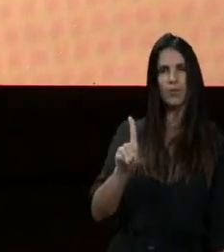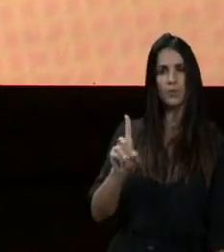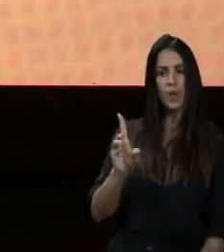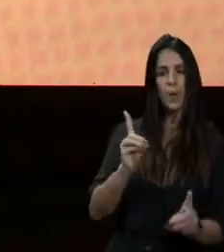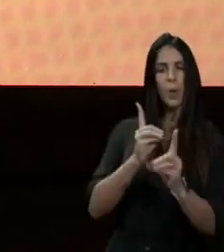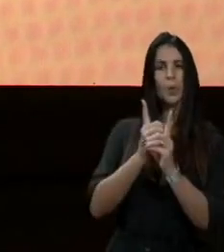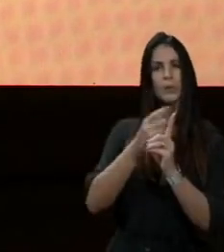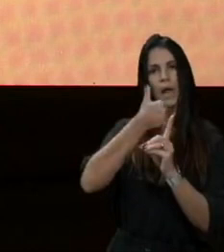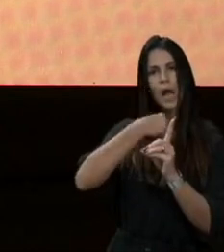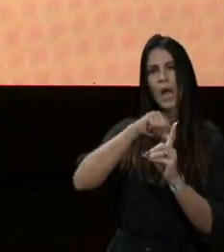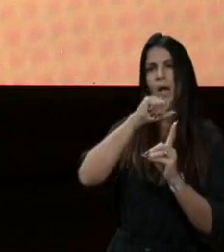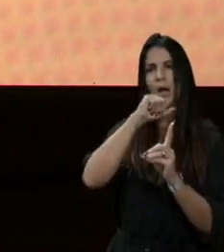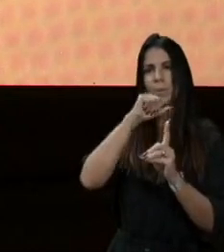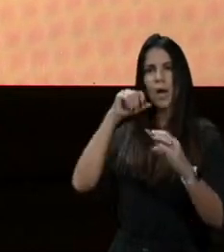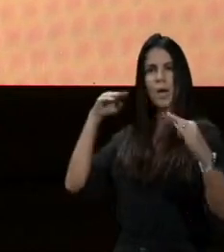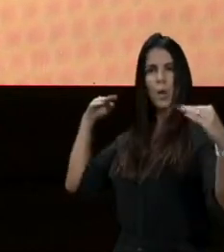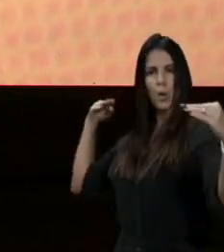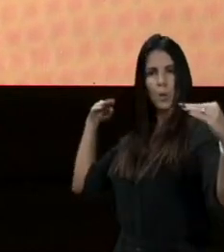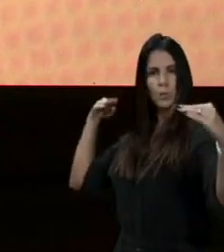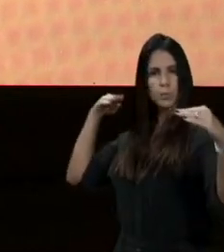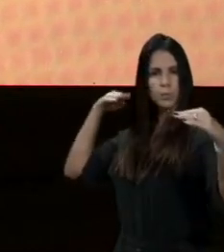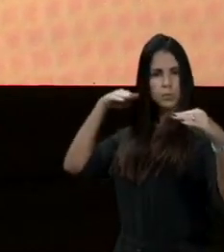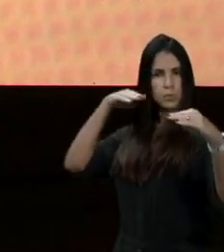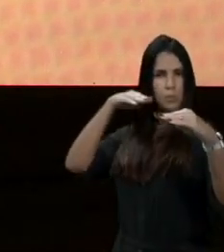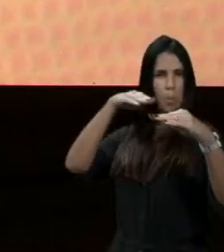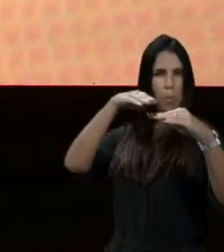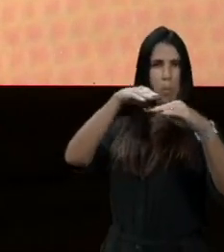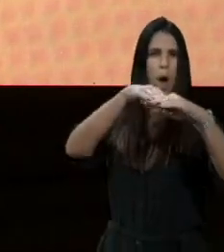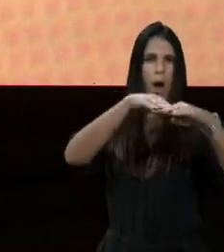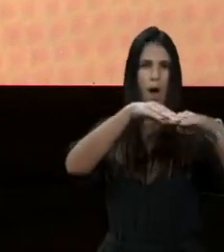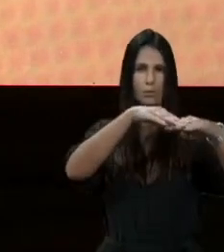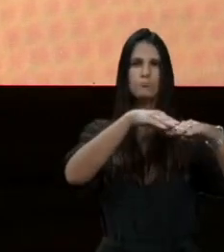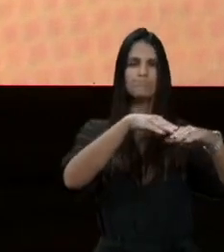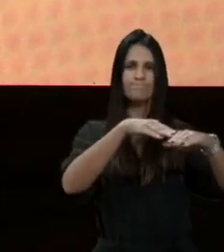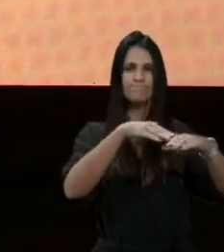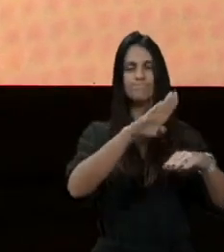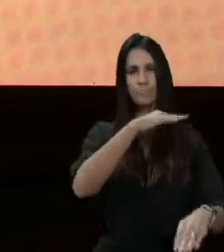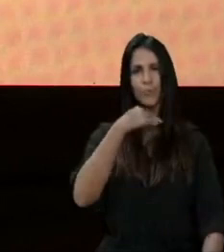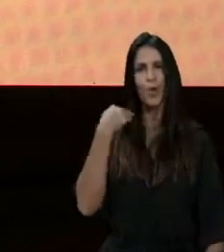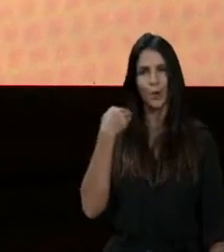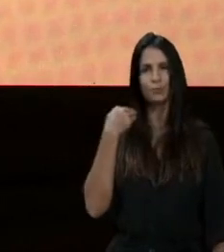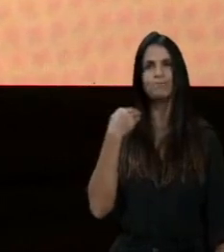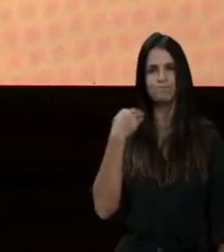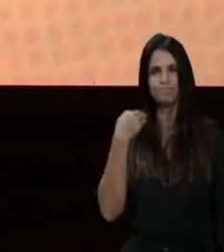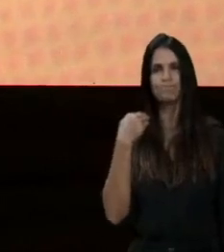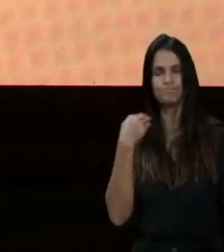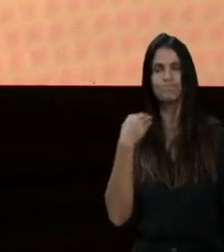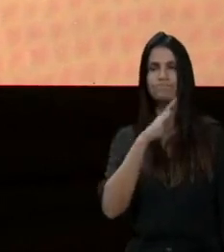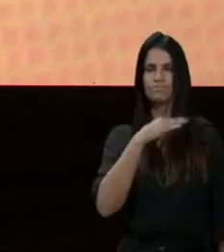bateu de frente se não me engano com uma carreta e veio a óbito um dia e tudo